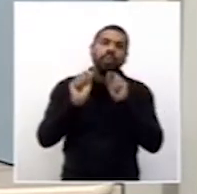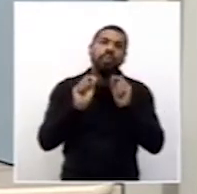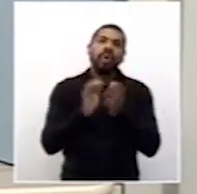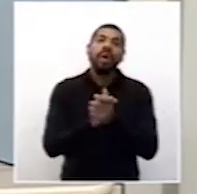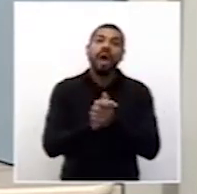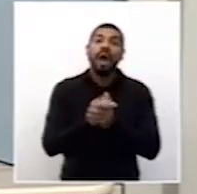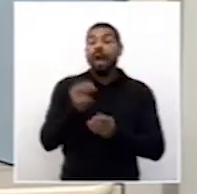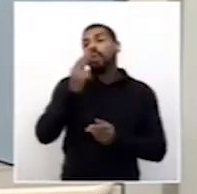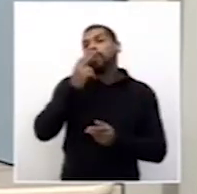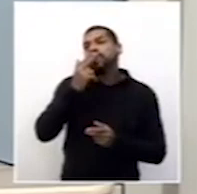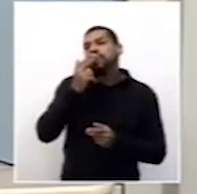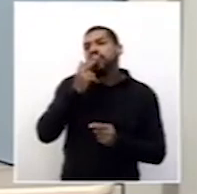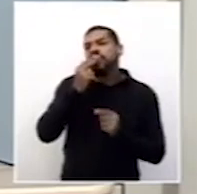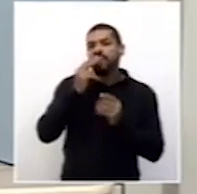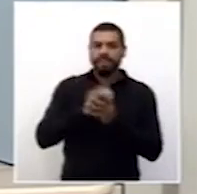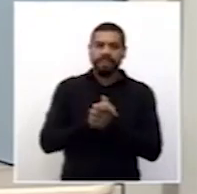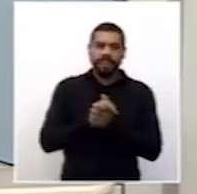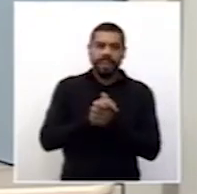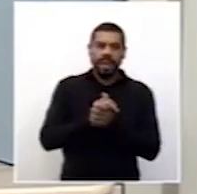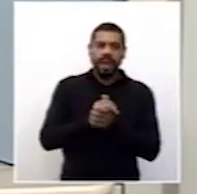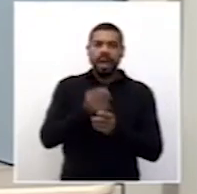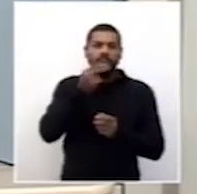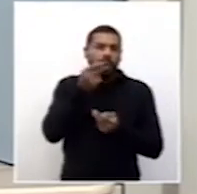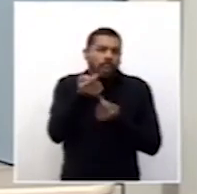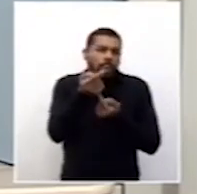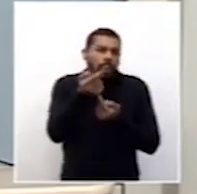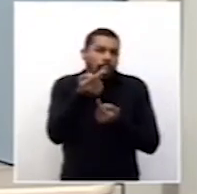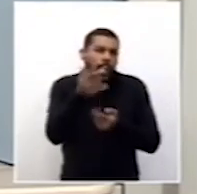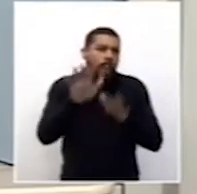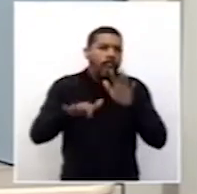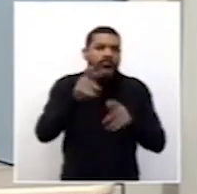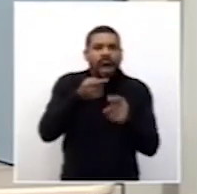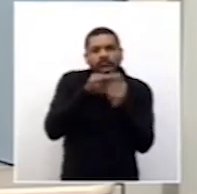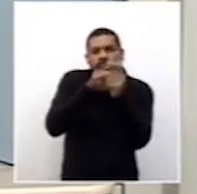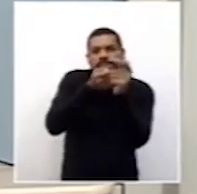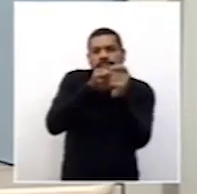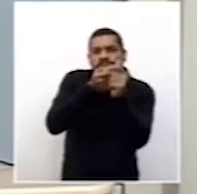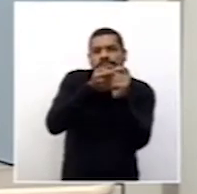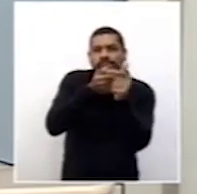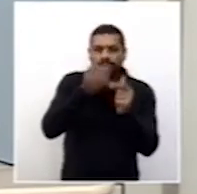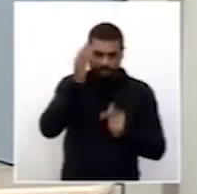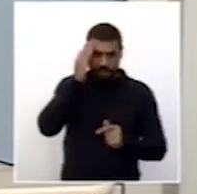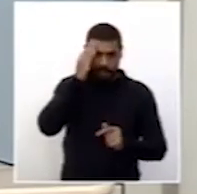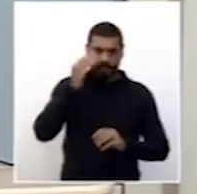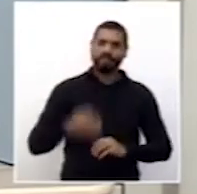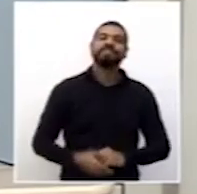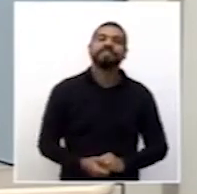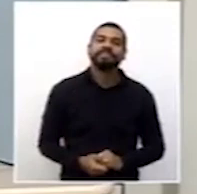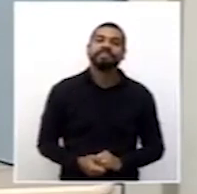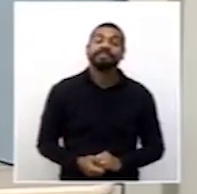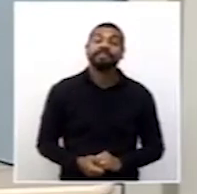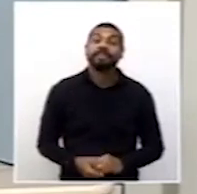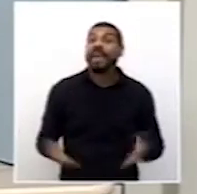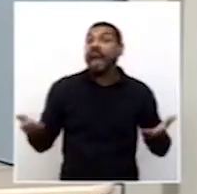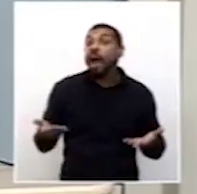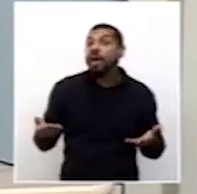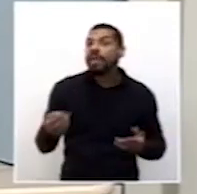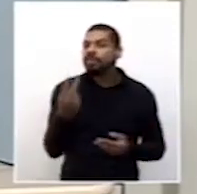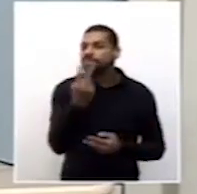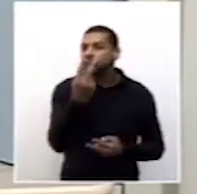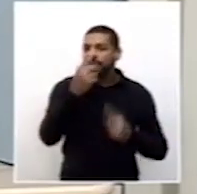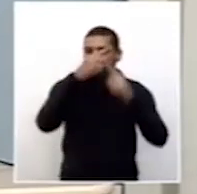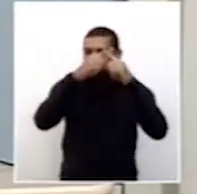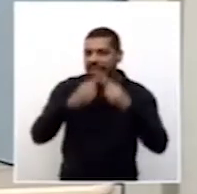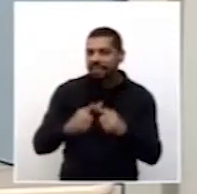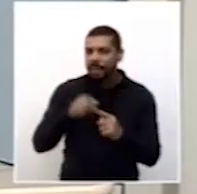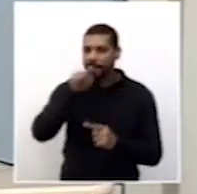era a forma que eles chamavam as pessoas que usavam aquela espécie daquele cigarro, aqueles charutos, certo? Eu tenho 2 desafios para